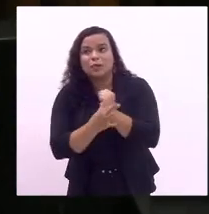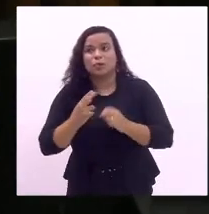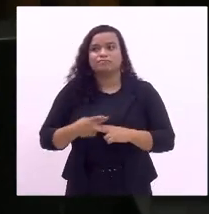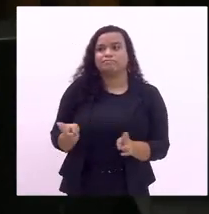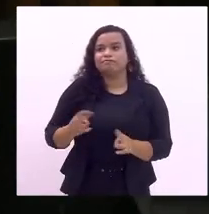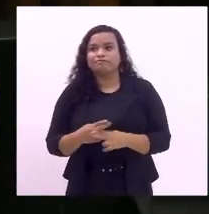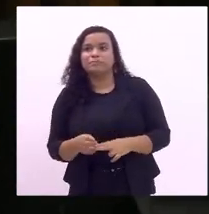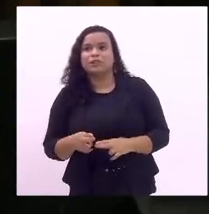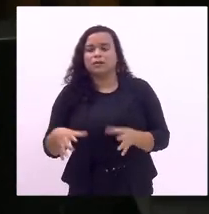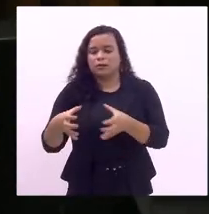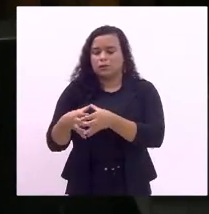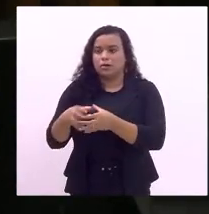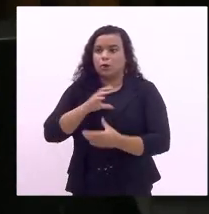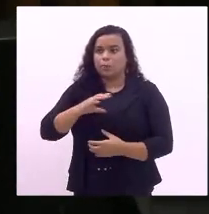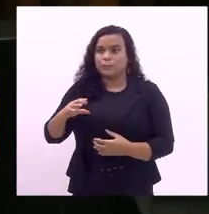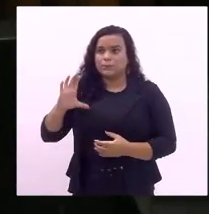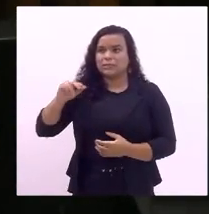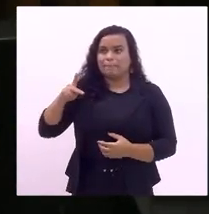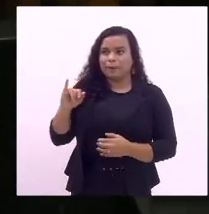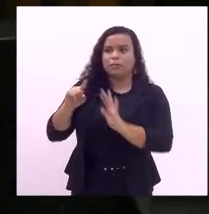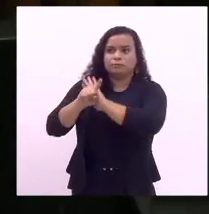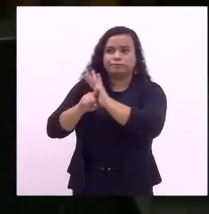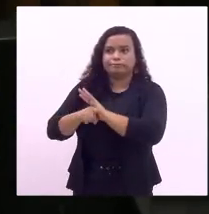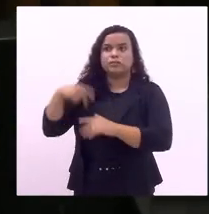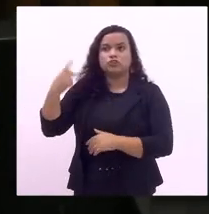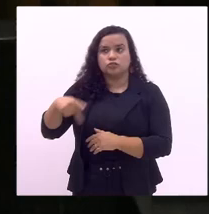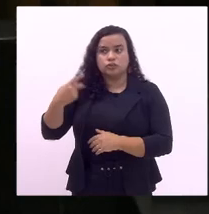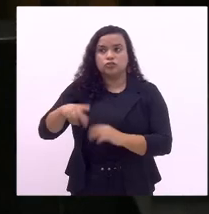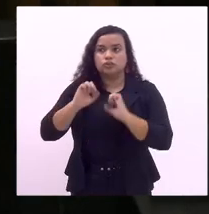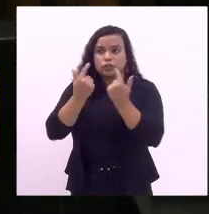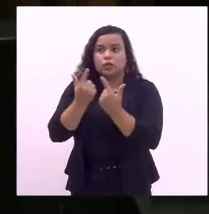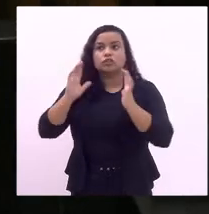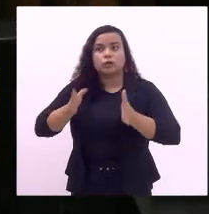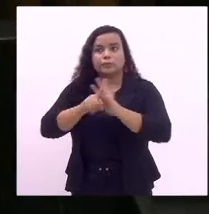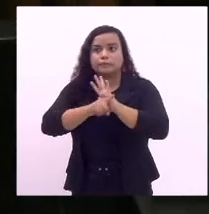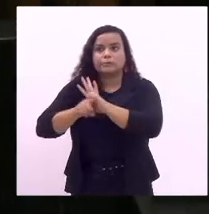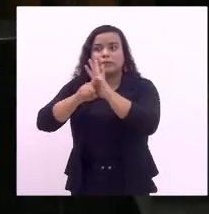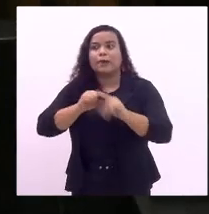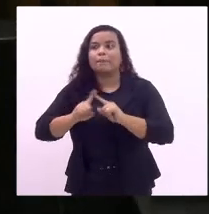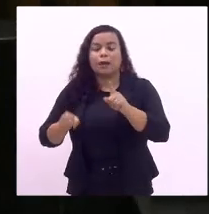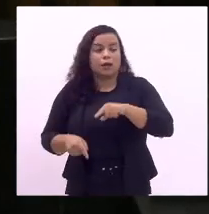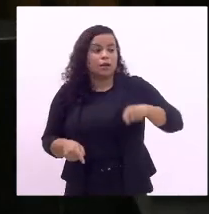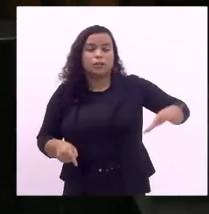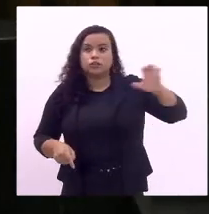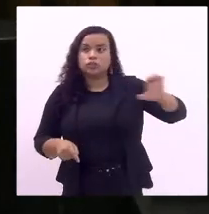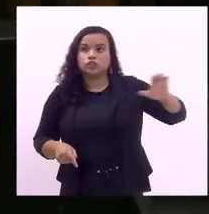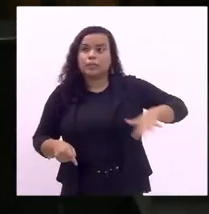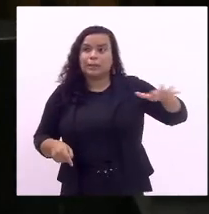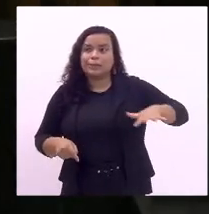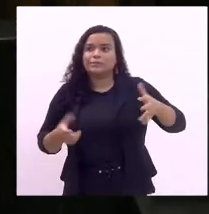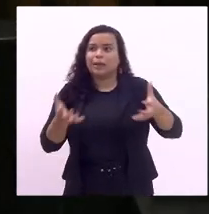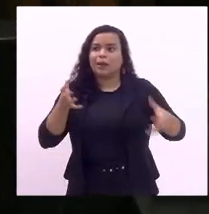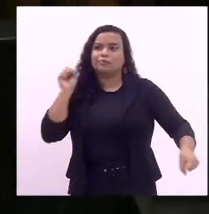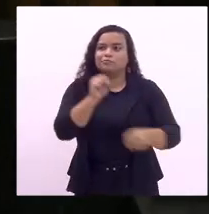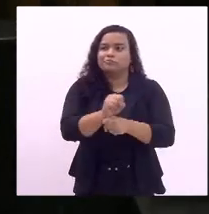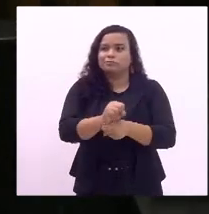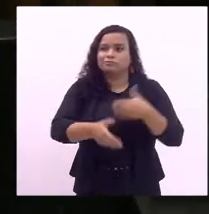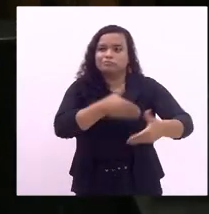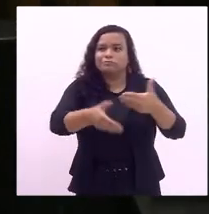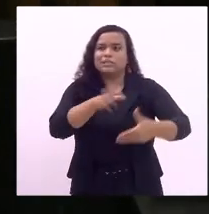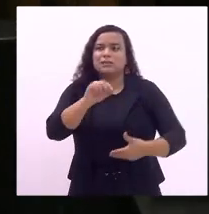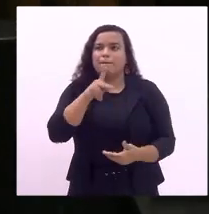CPI que eu já apresentei a essa casa, mas que esses mesmos da esquerda tentam impedir de ir à